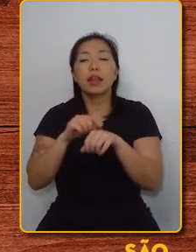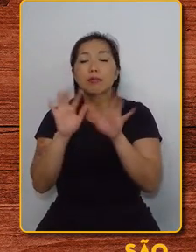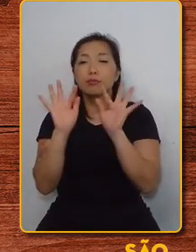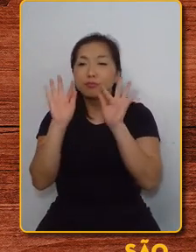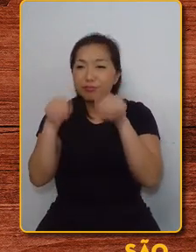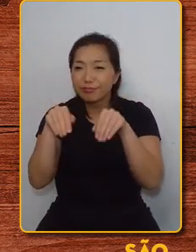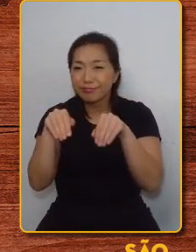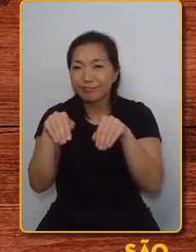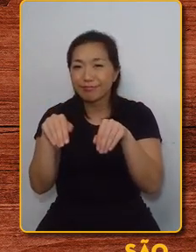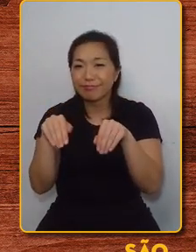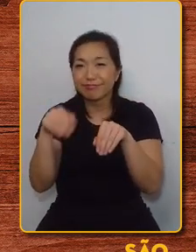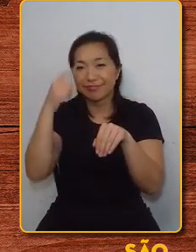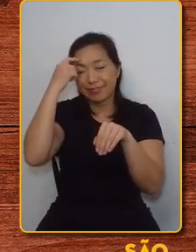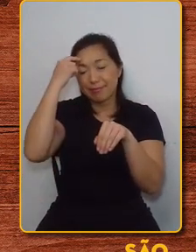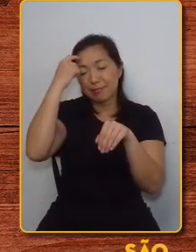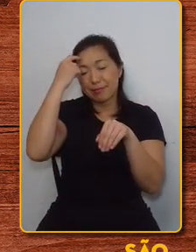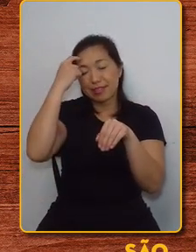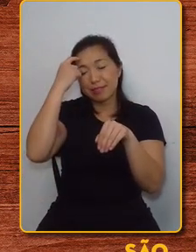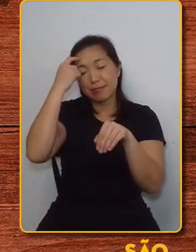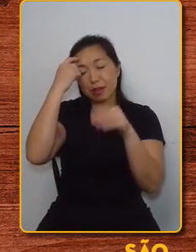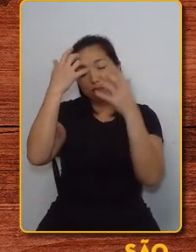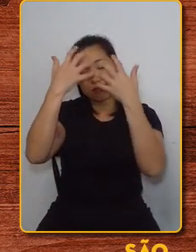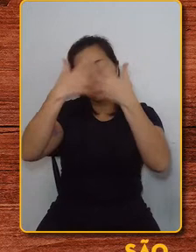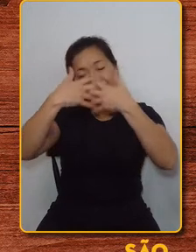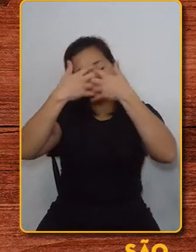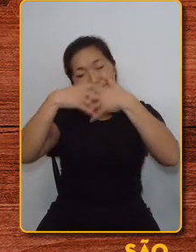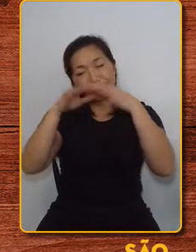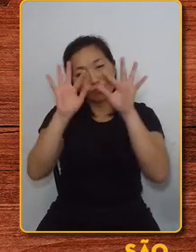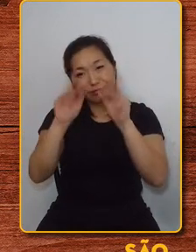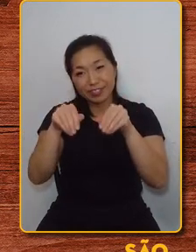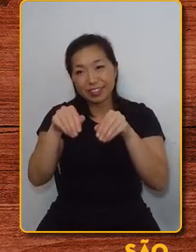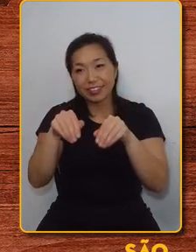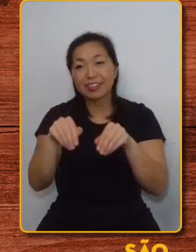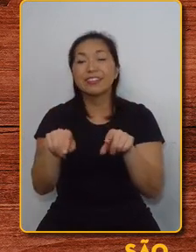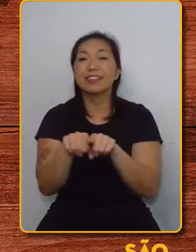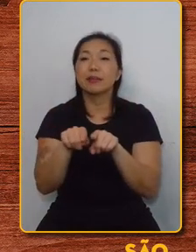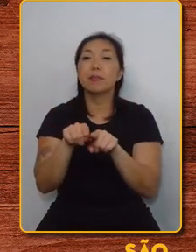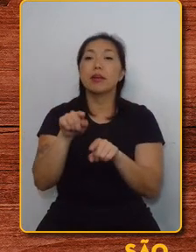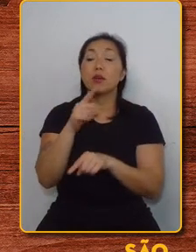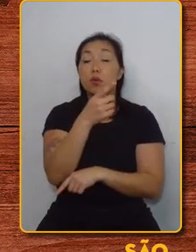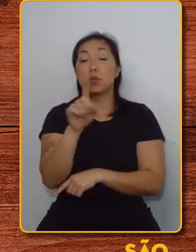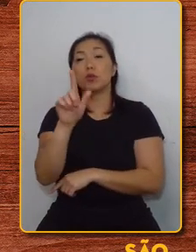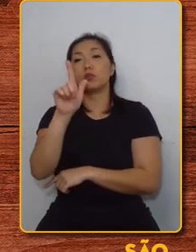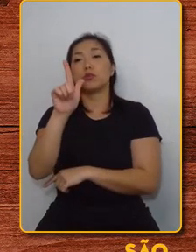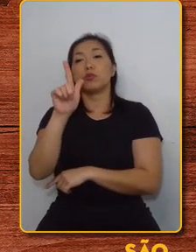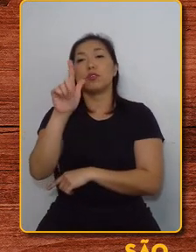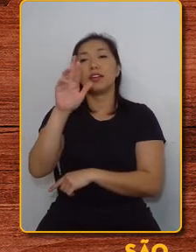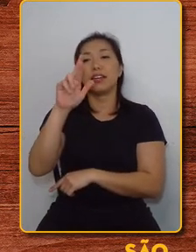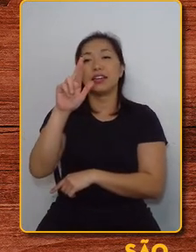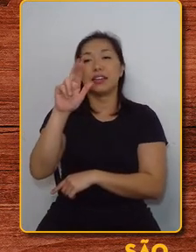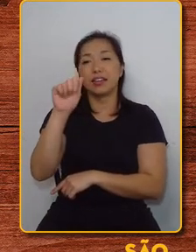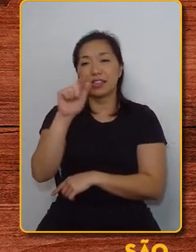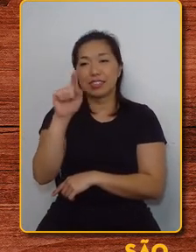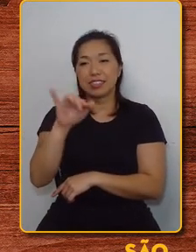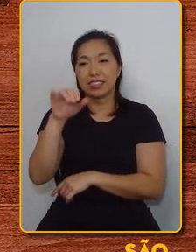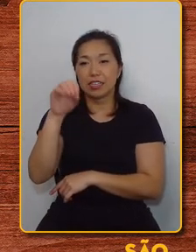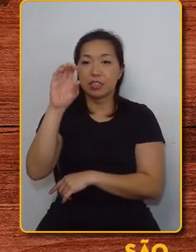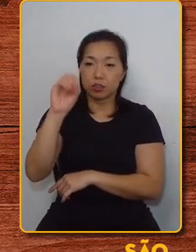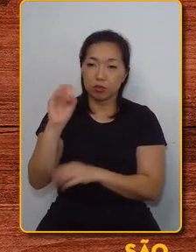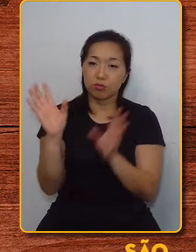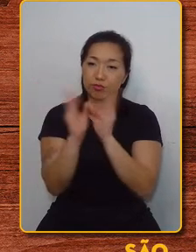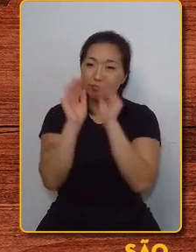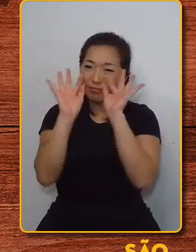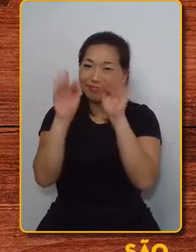de vocês, e depois, por último, o Zé Graziano fazer também as considerações finais, por favor.